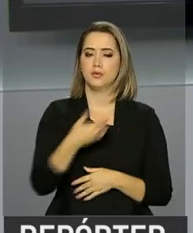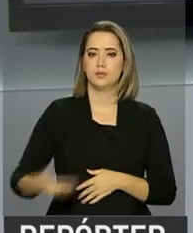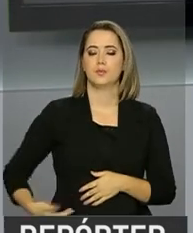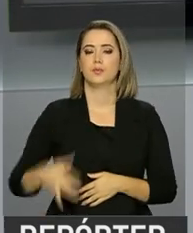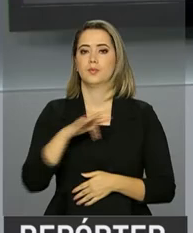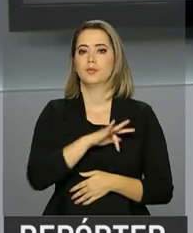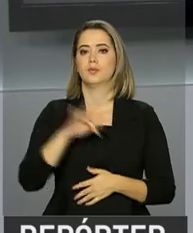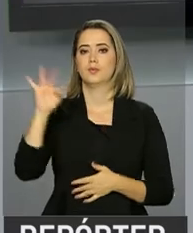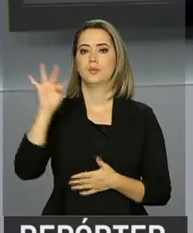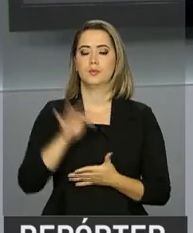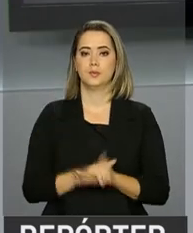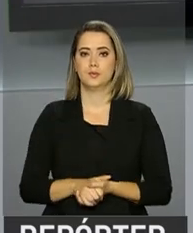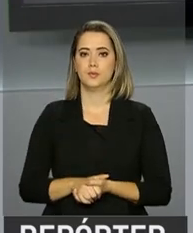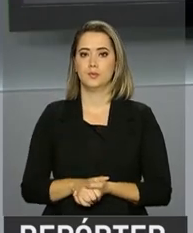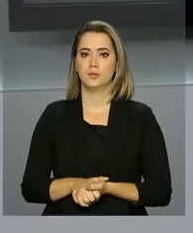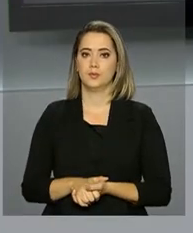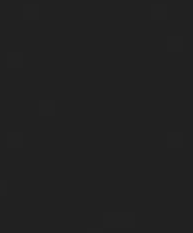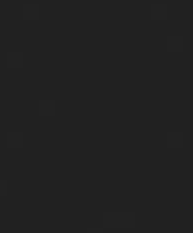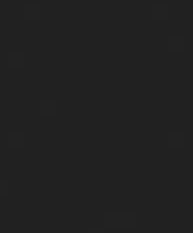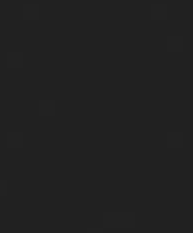tv do governo federal